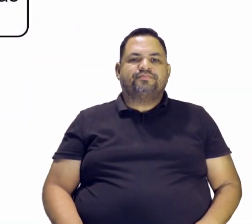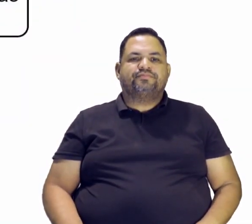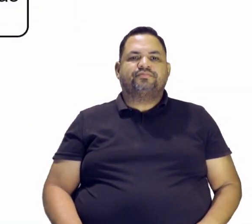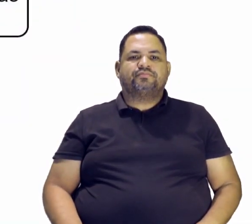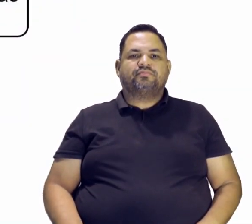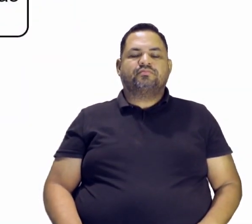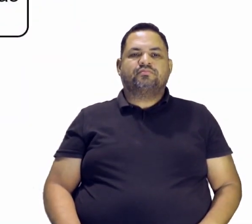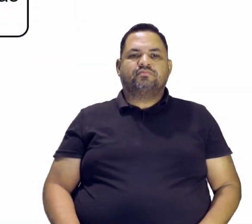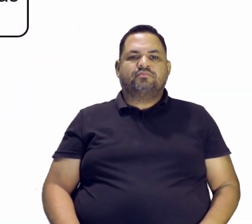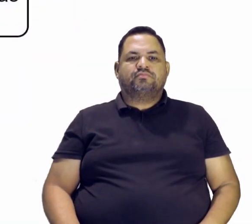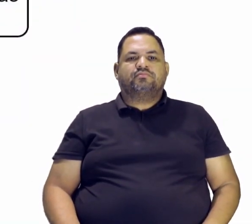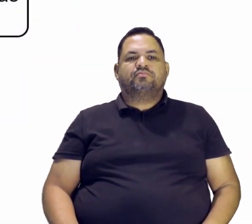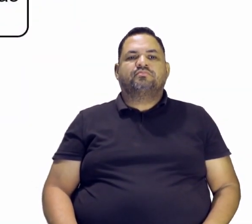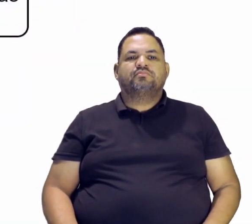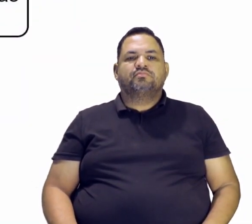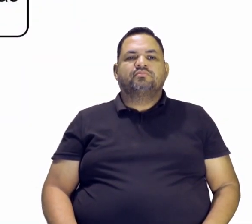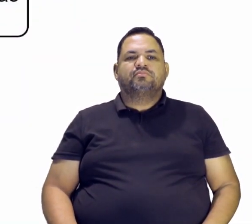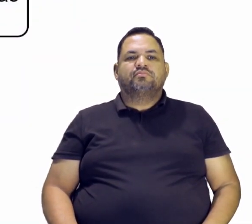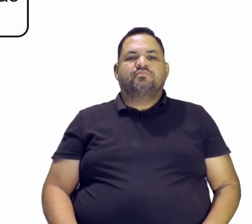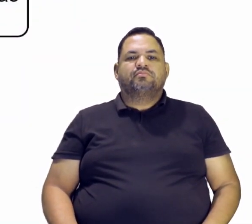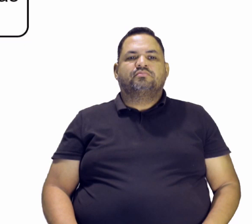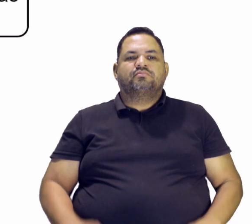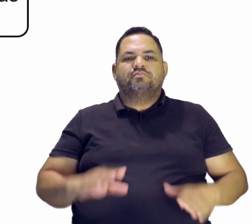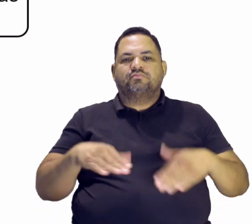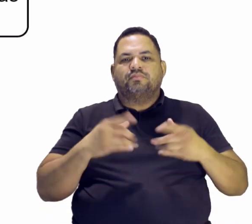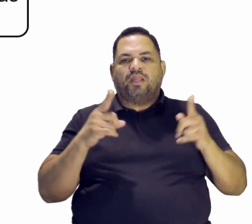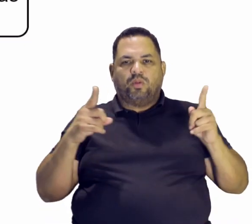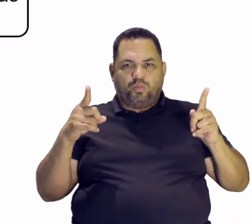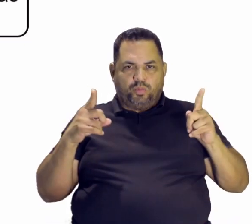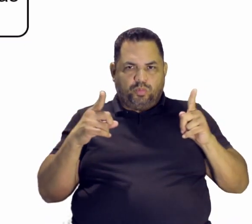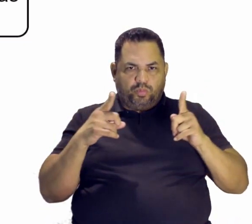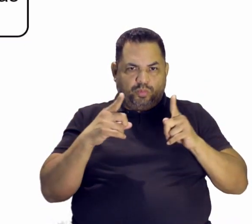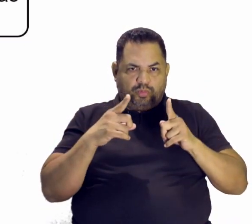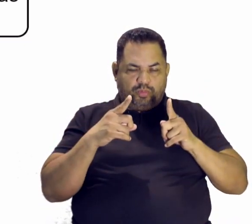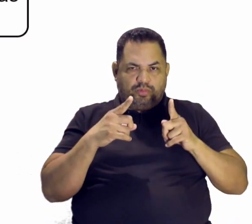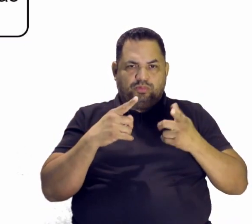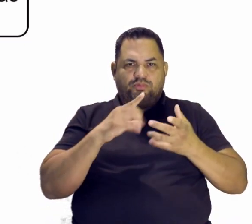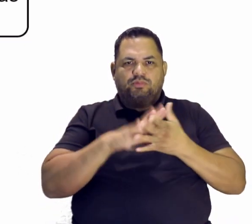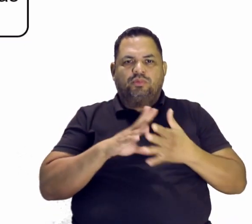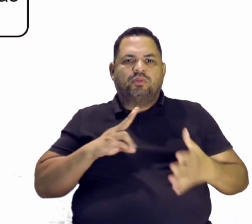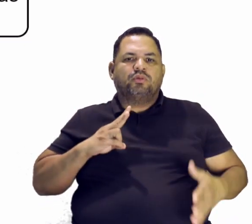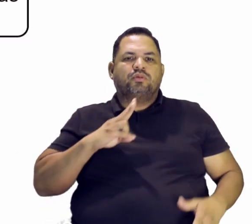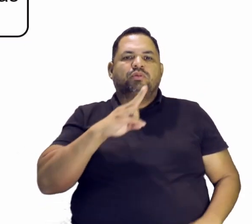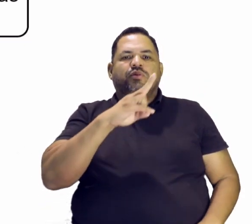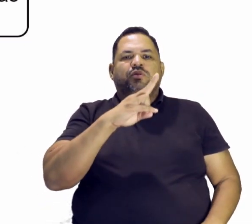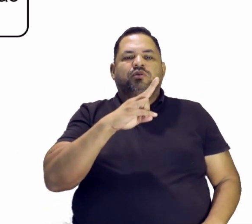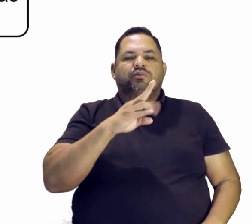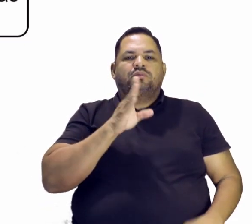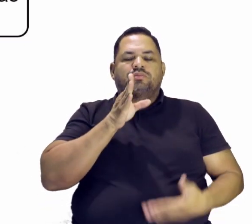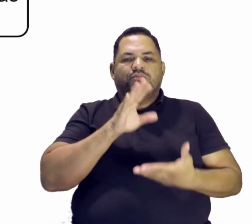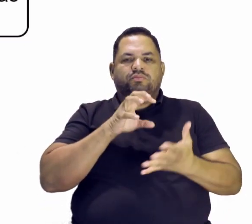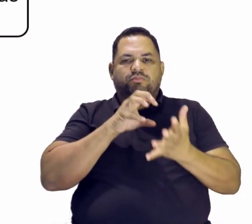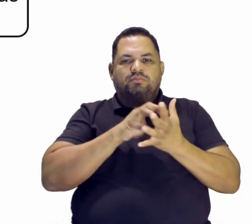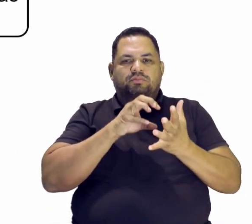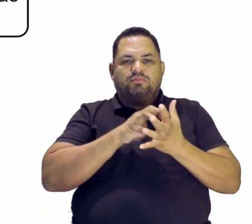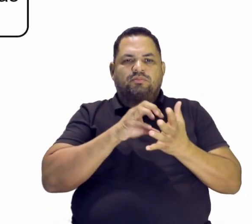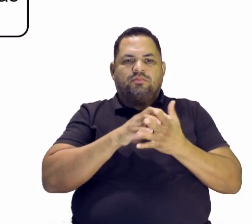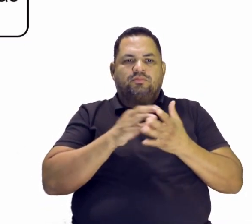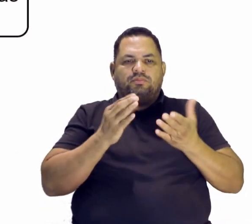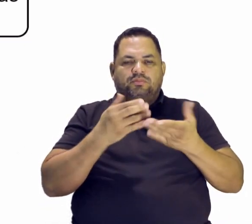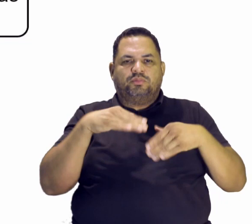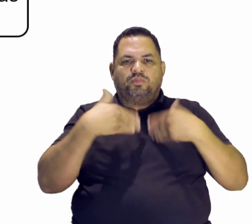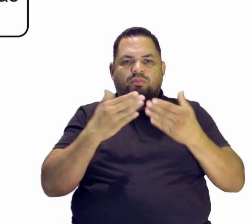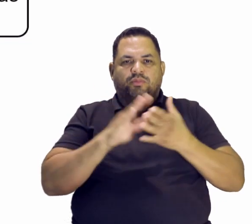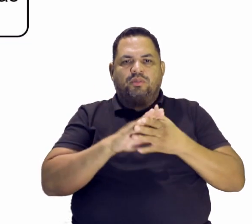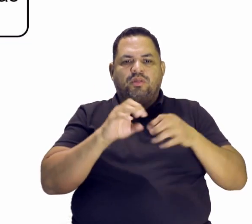E aí, quando eu tenho, por exemplo, esse encurtamento e essa concentração de força aqui no centro, eu observo, por exemplo, aí que quando o